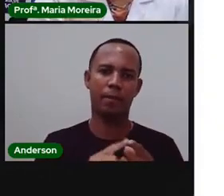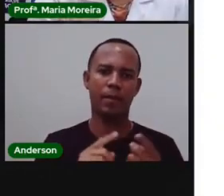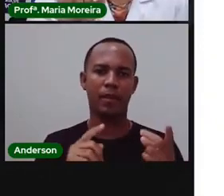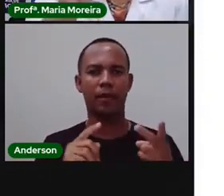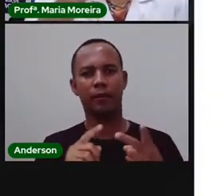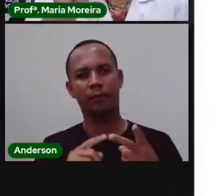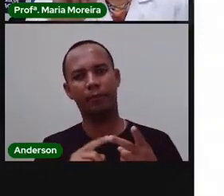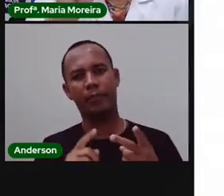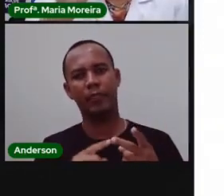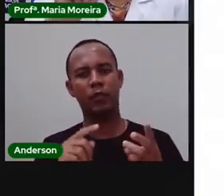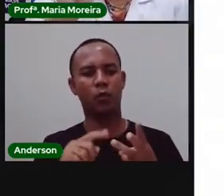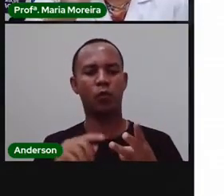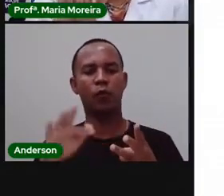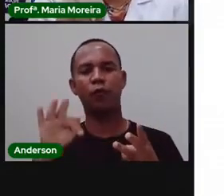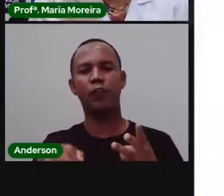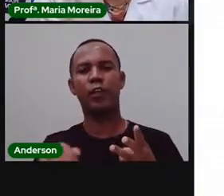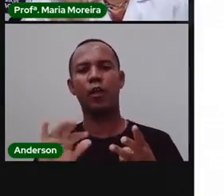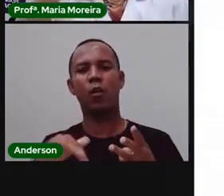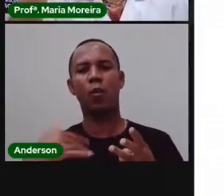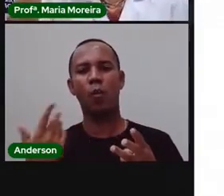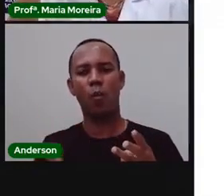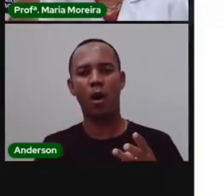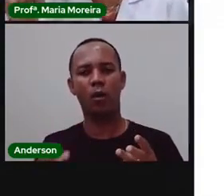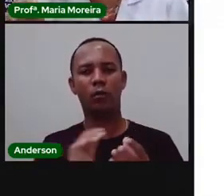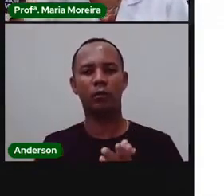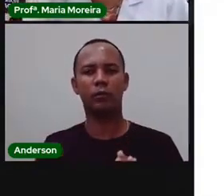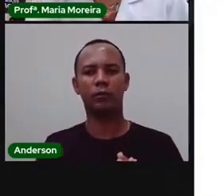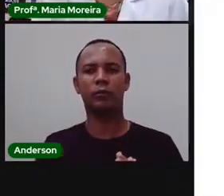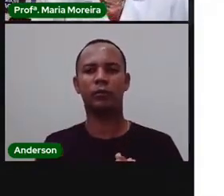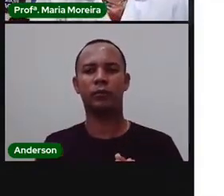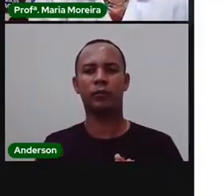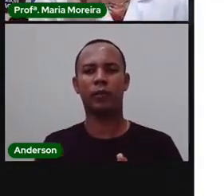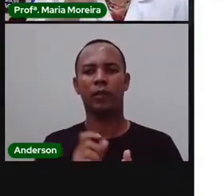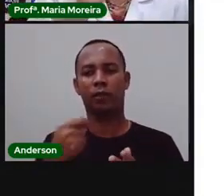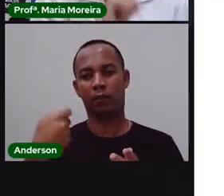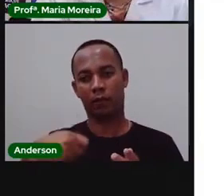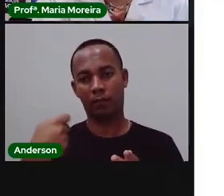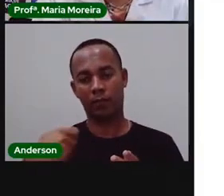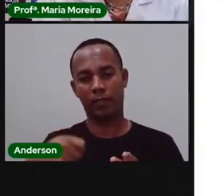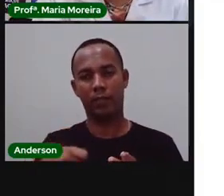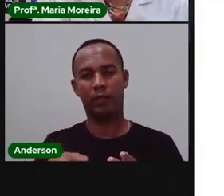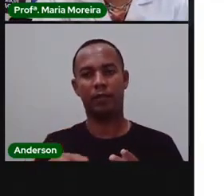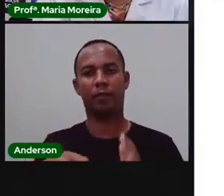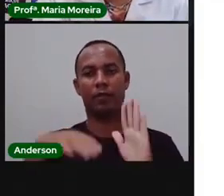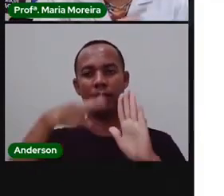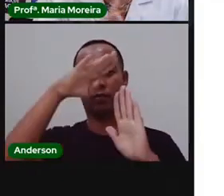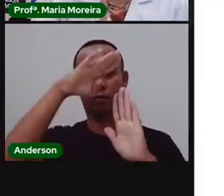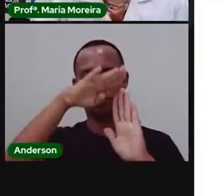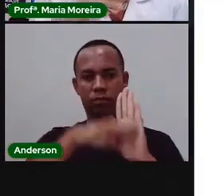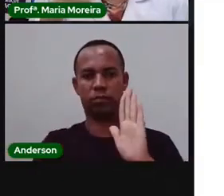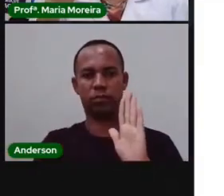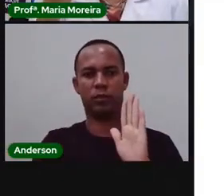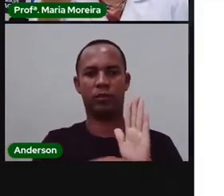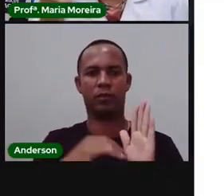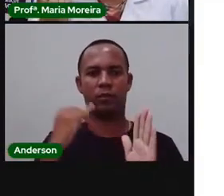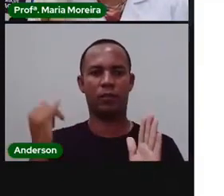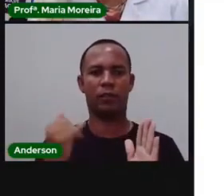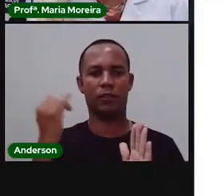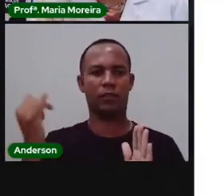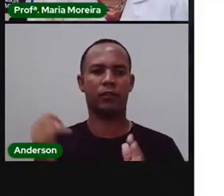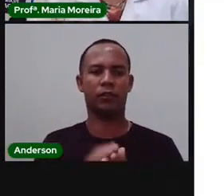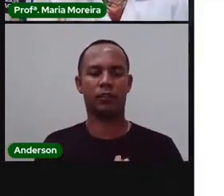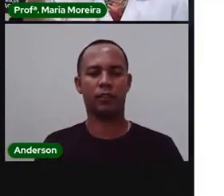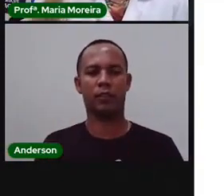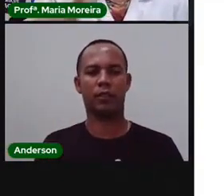você vai dizer: olha, é cá, é ju. E aí, lá na atividade de vocês, que a pró pode, ou